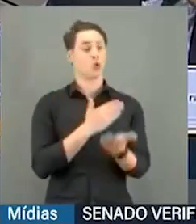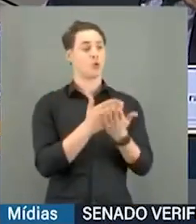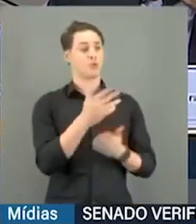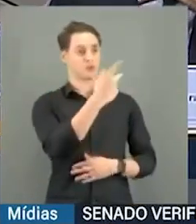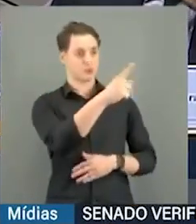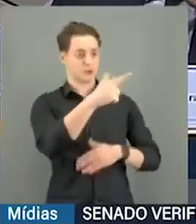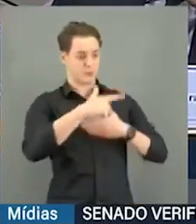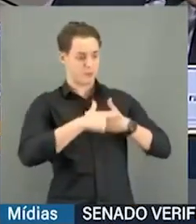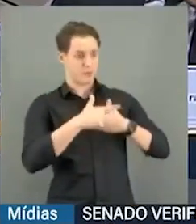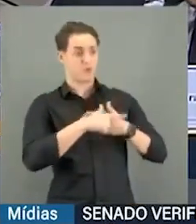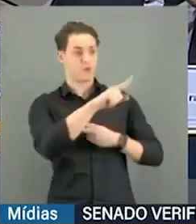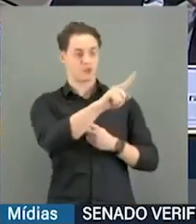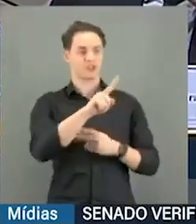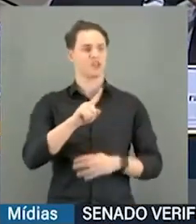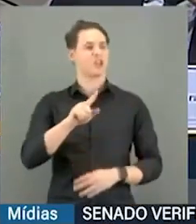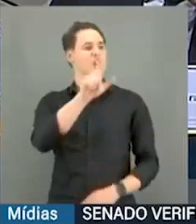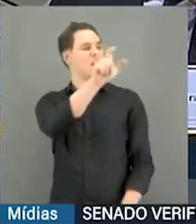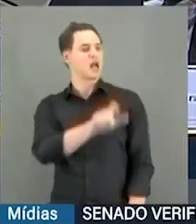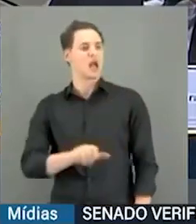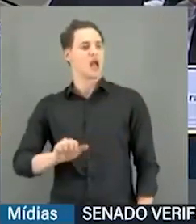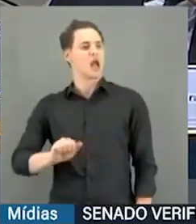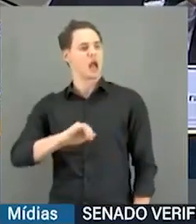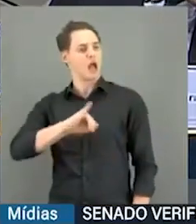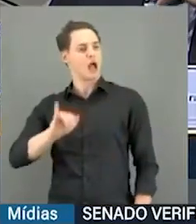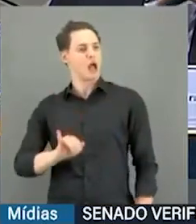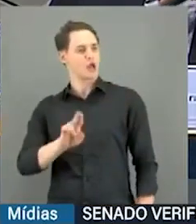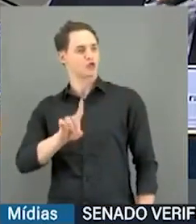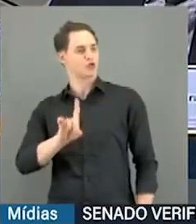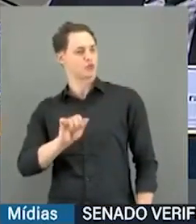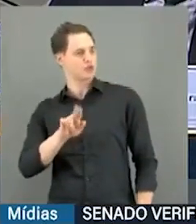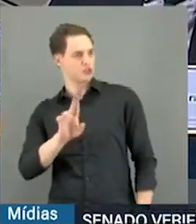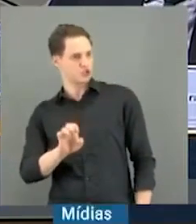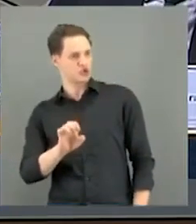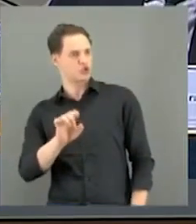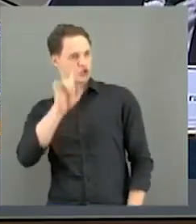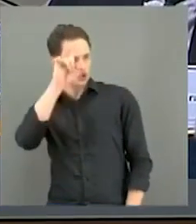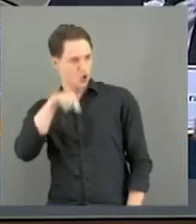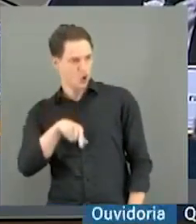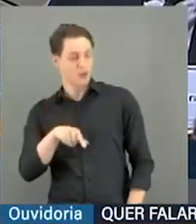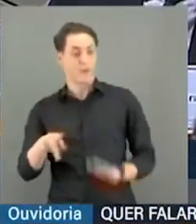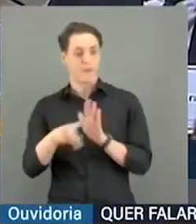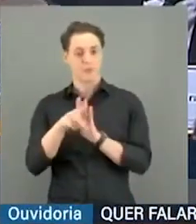função de ajudante de ordens do general Silvio Frota, correto?